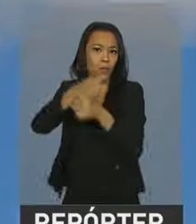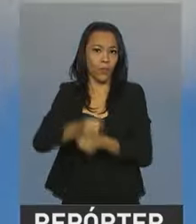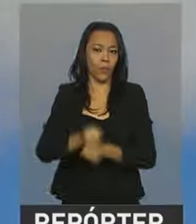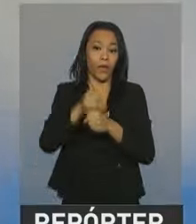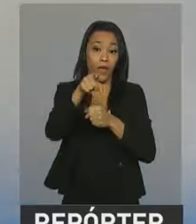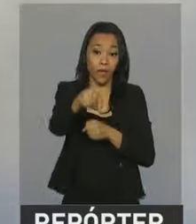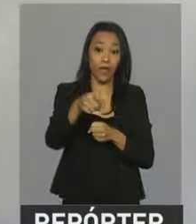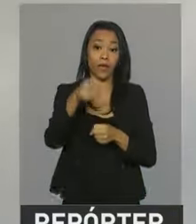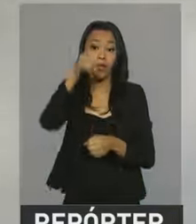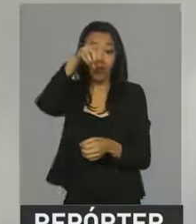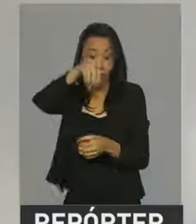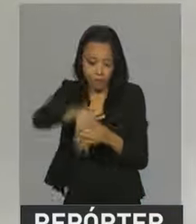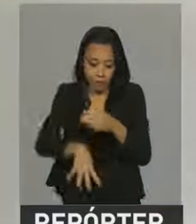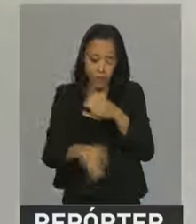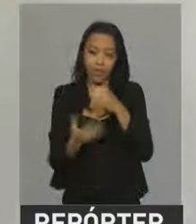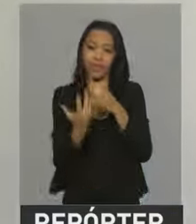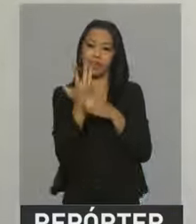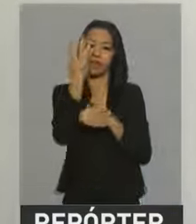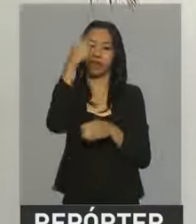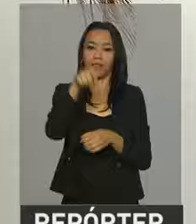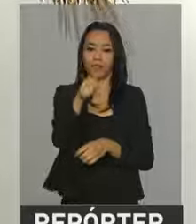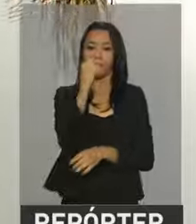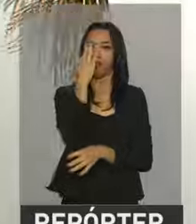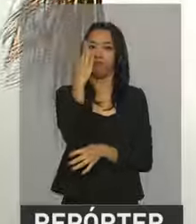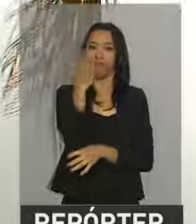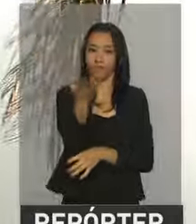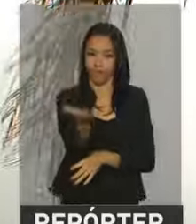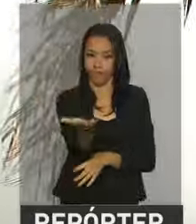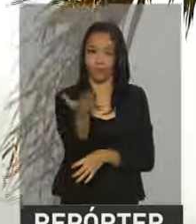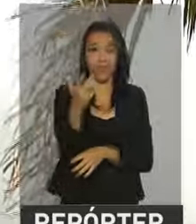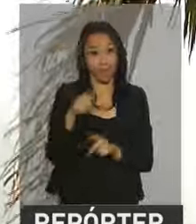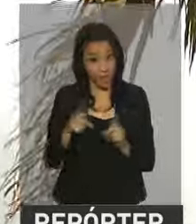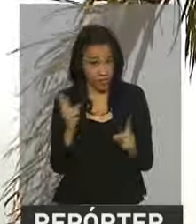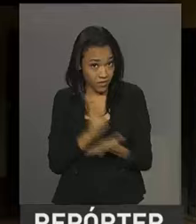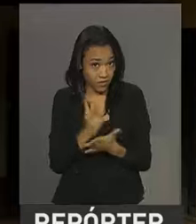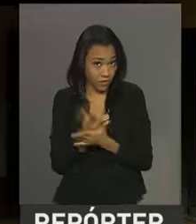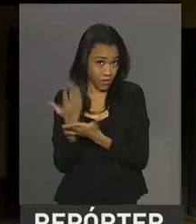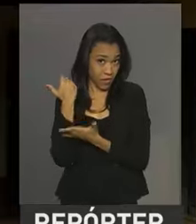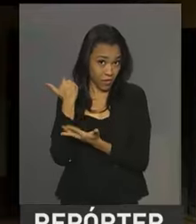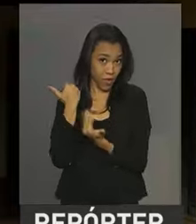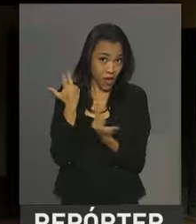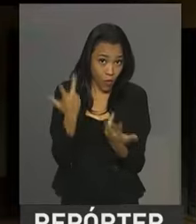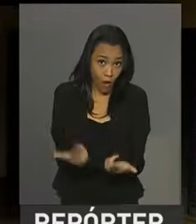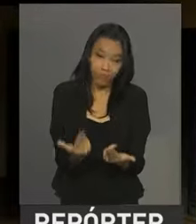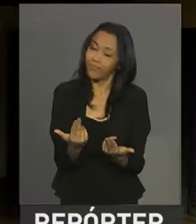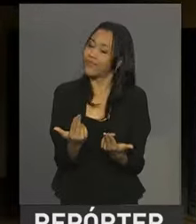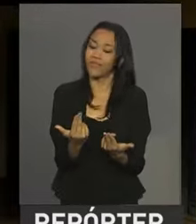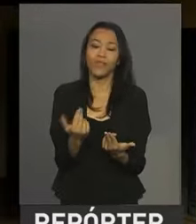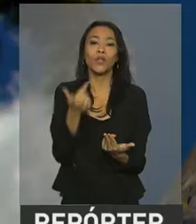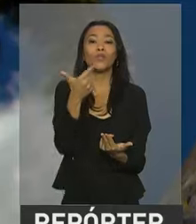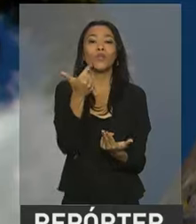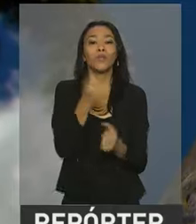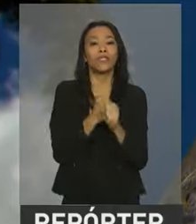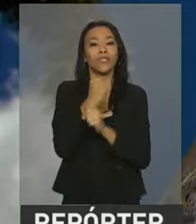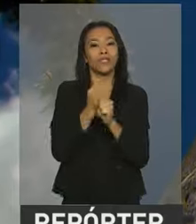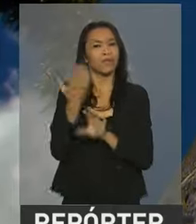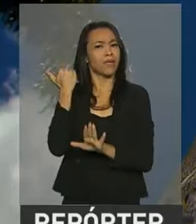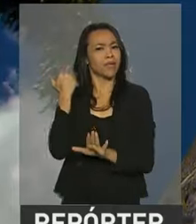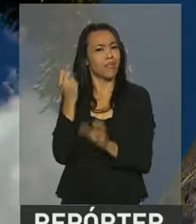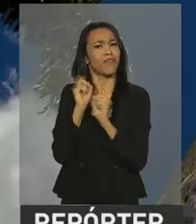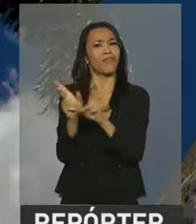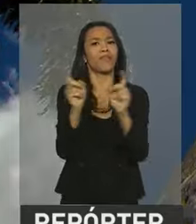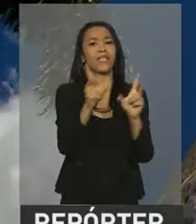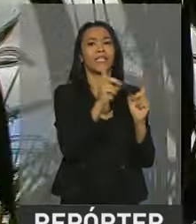primeiros a plantar pupunha aqui no distrito federal mas nem sempre foi assim há 12 anos quando tiveram a ideia de vender